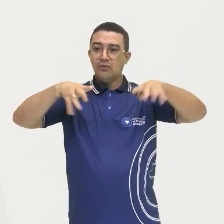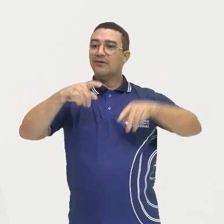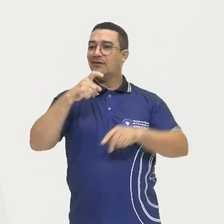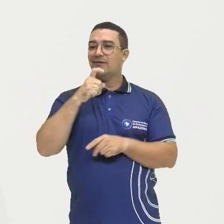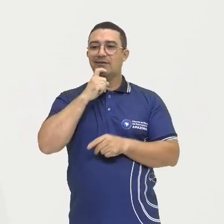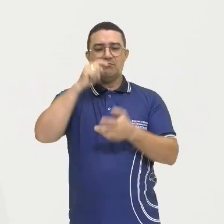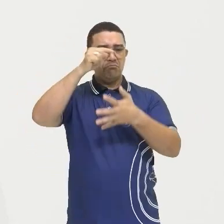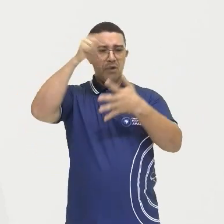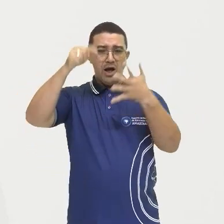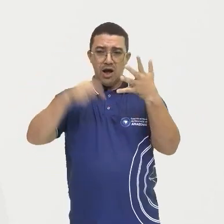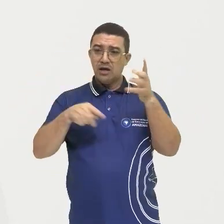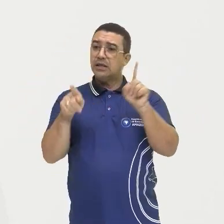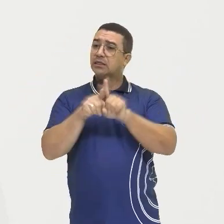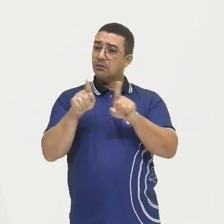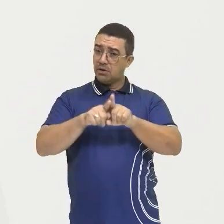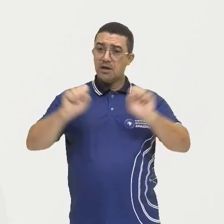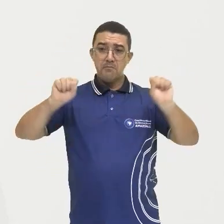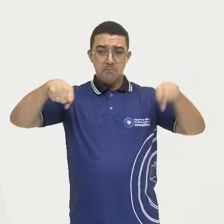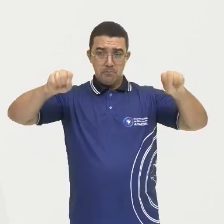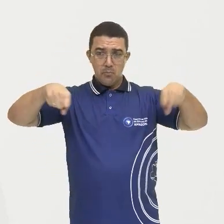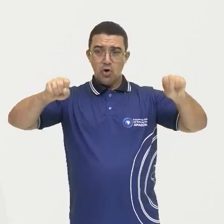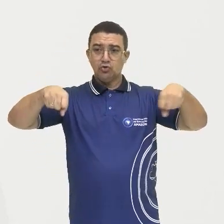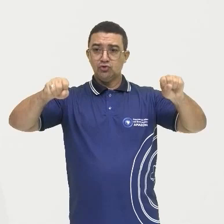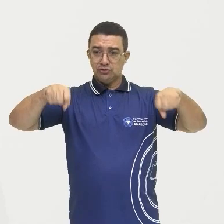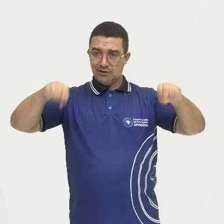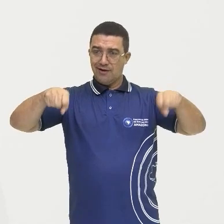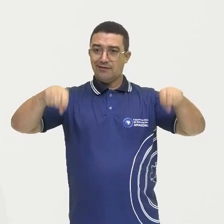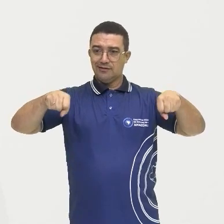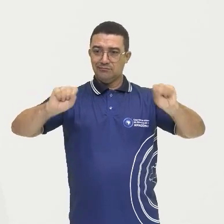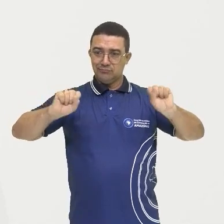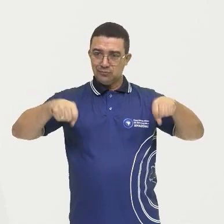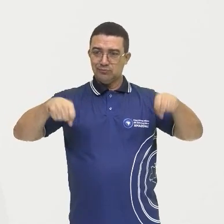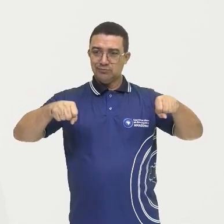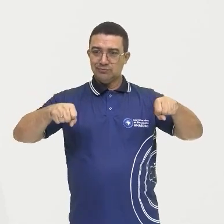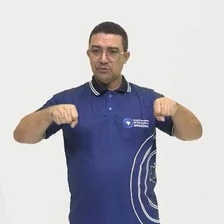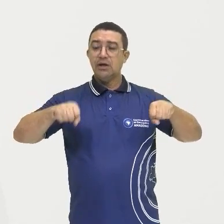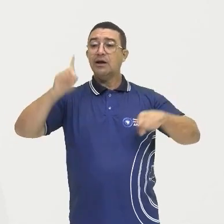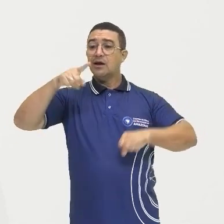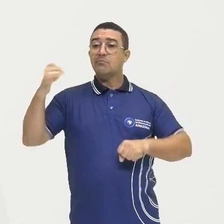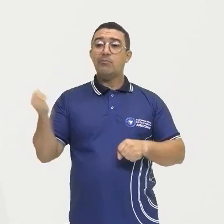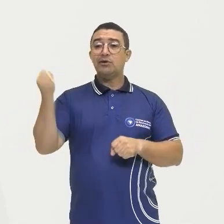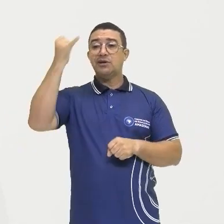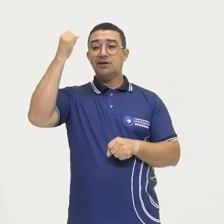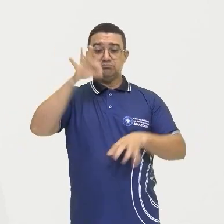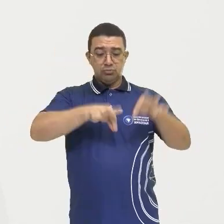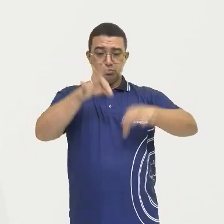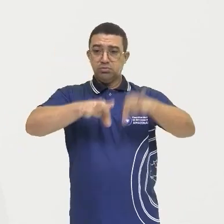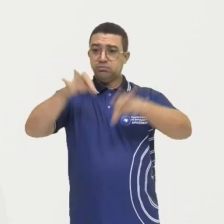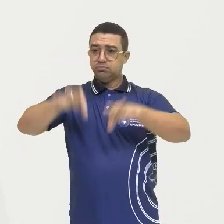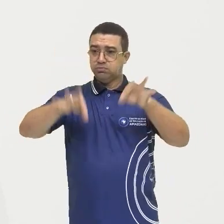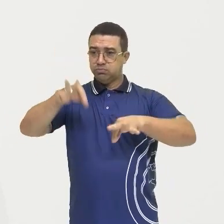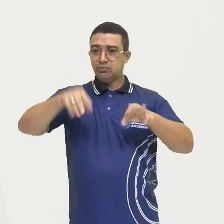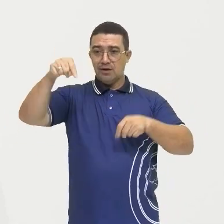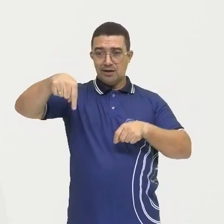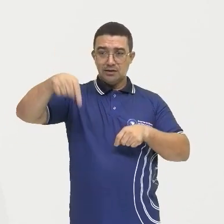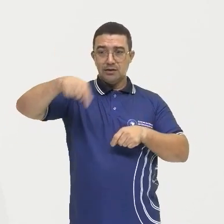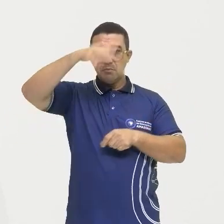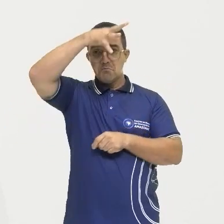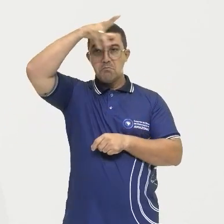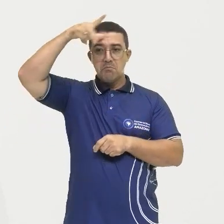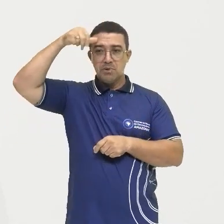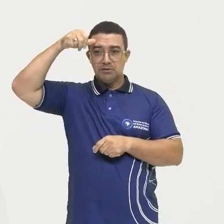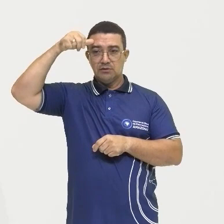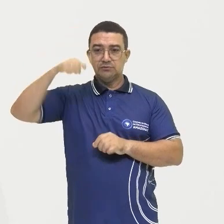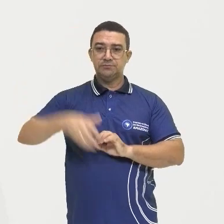as motocicletas também são extremamente importantes dentro da produção industrial aqui no Polo de Manaus. Tudo